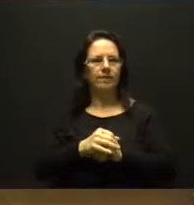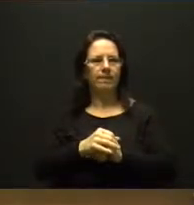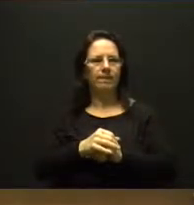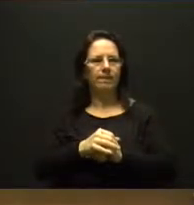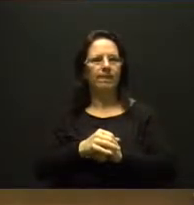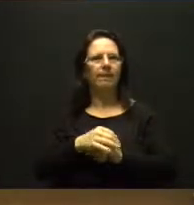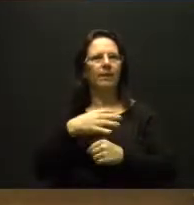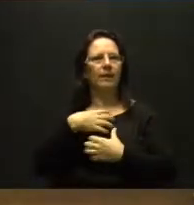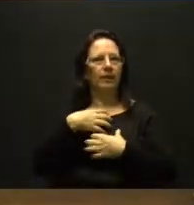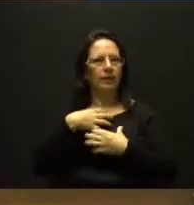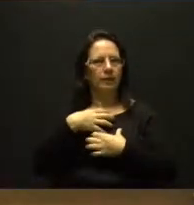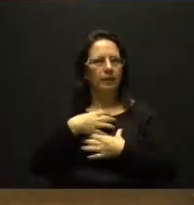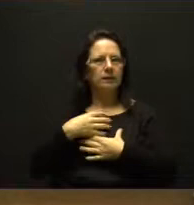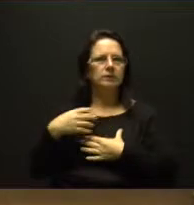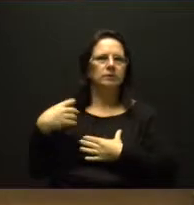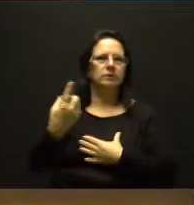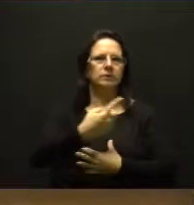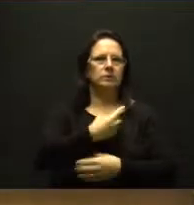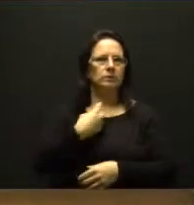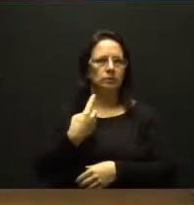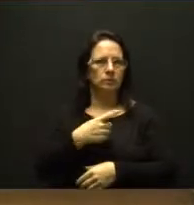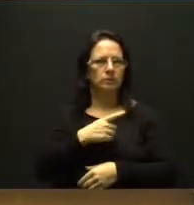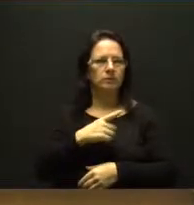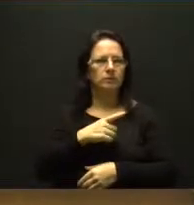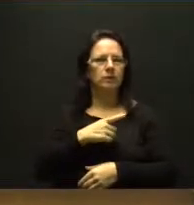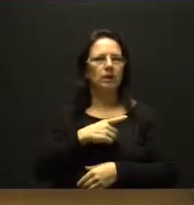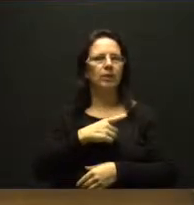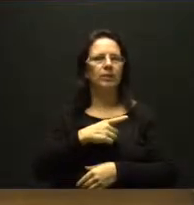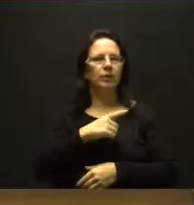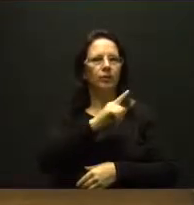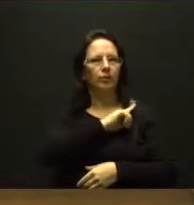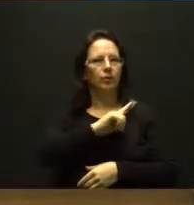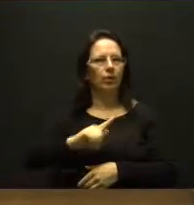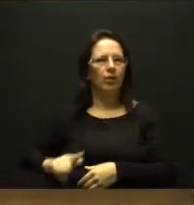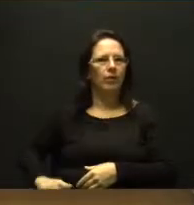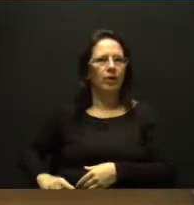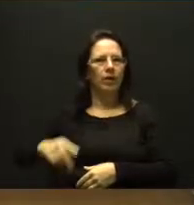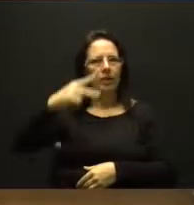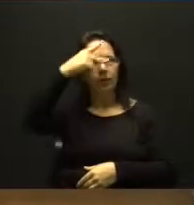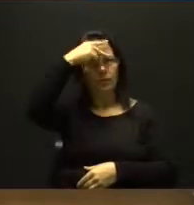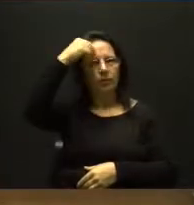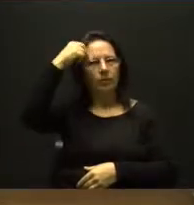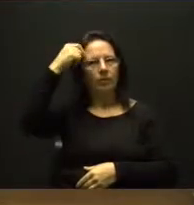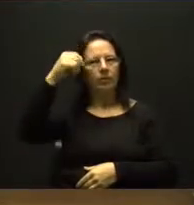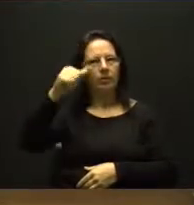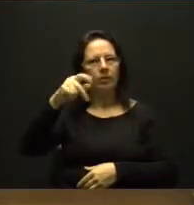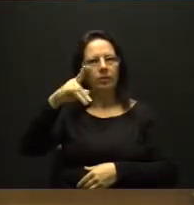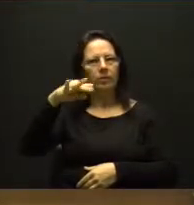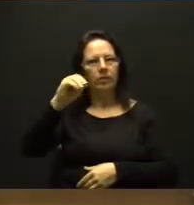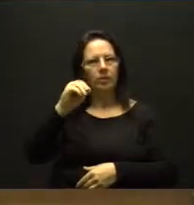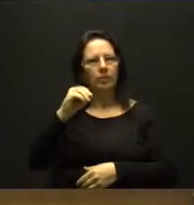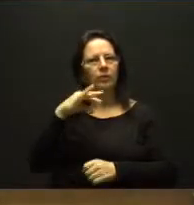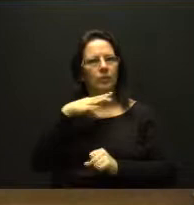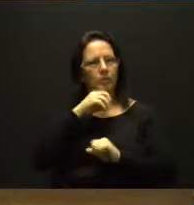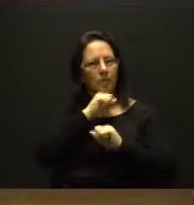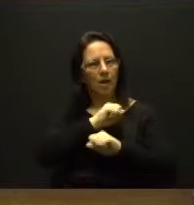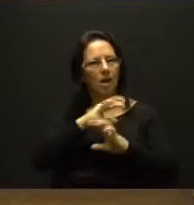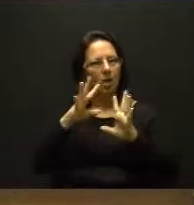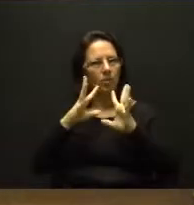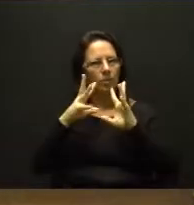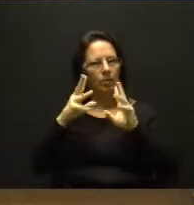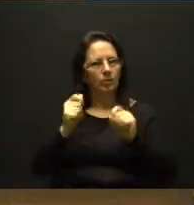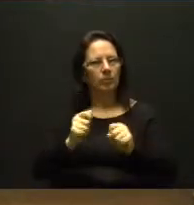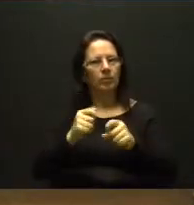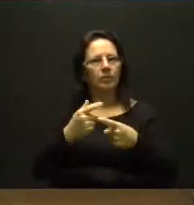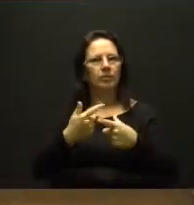maneira que nós temos o governo ademário agiu de uma forma rápida volta a repetir parabenizo ao